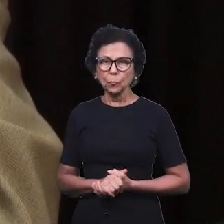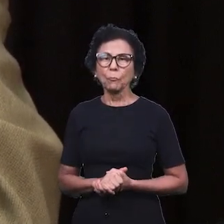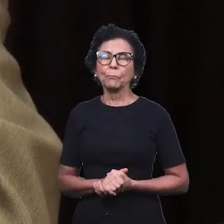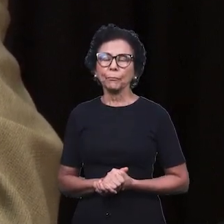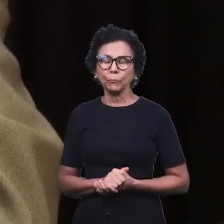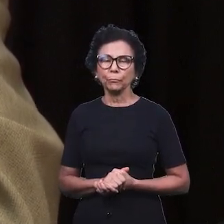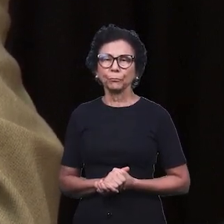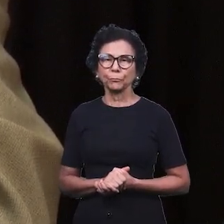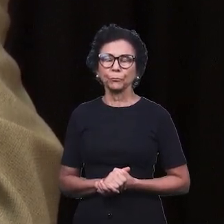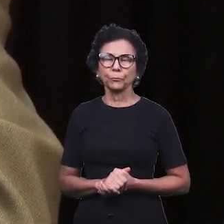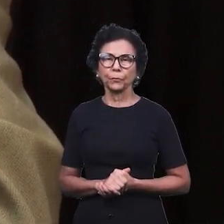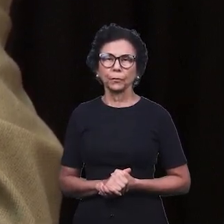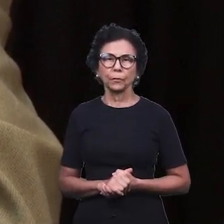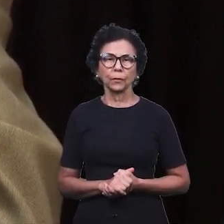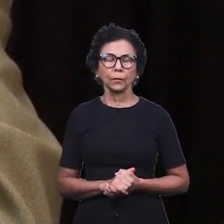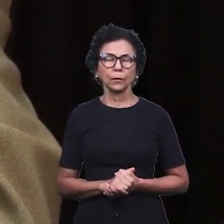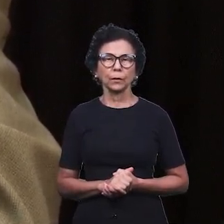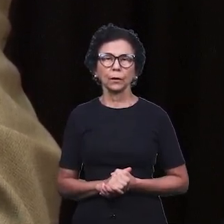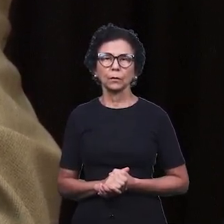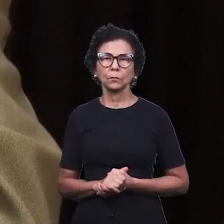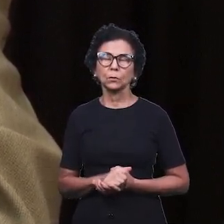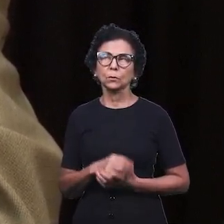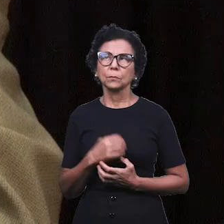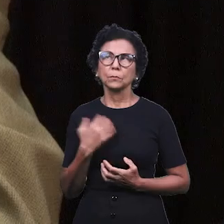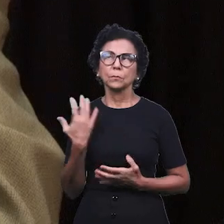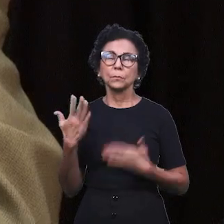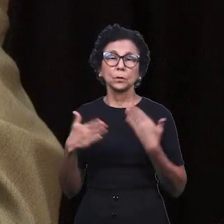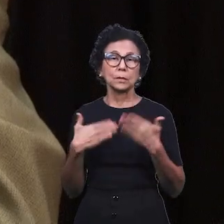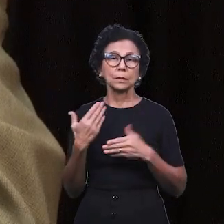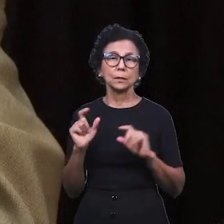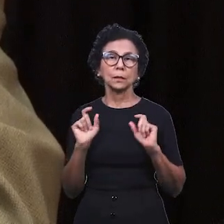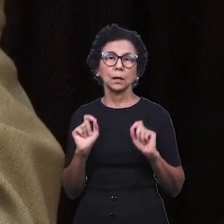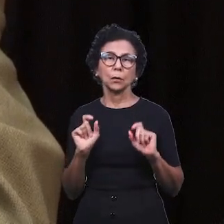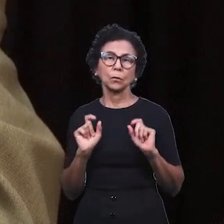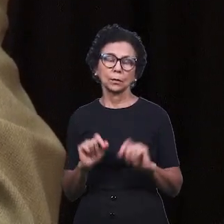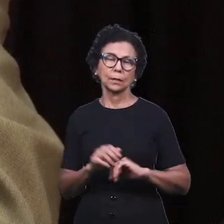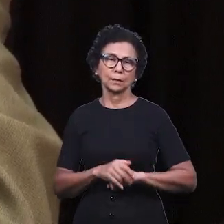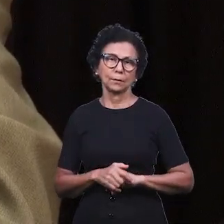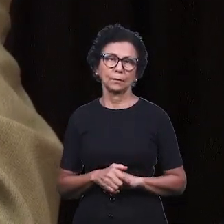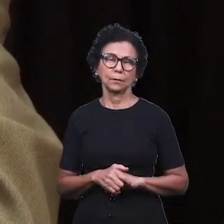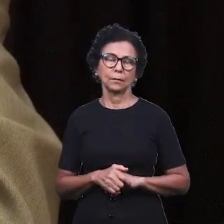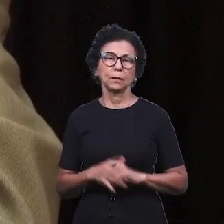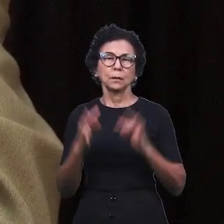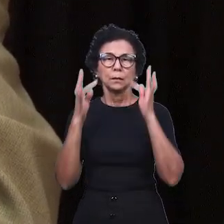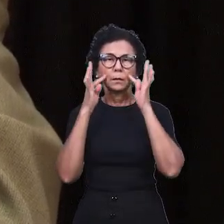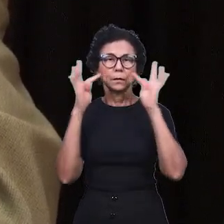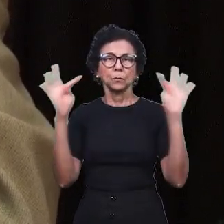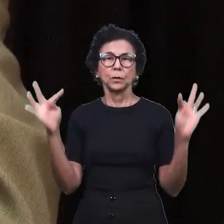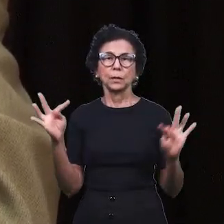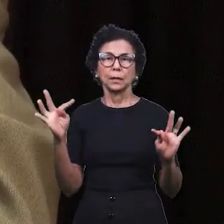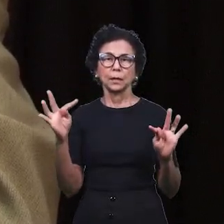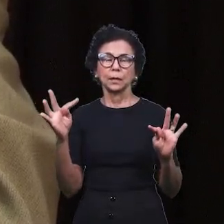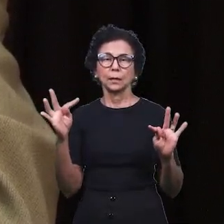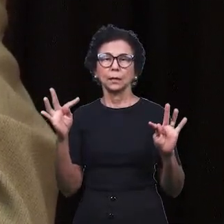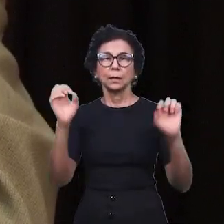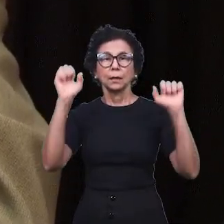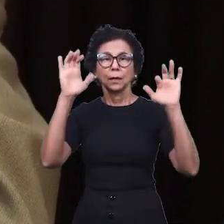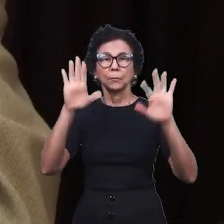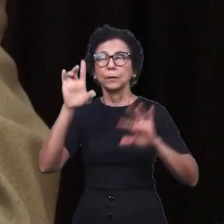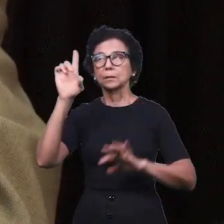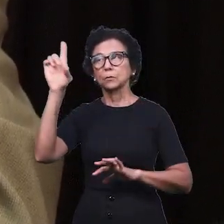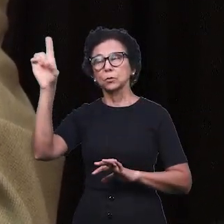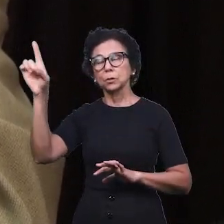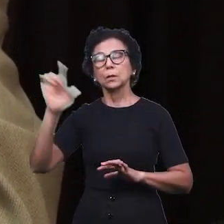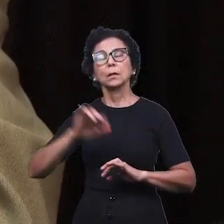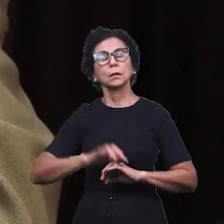isso. Falar de como o Senhor está operando em nosso meio, como Exatamente. vimos nesse